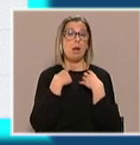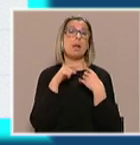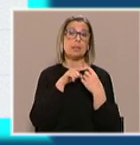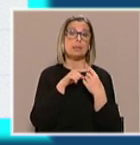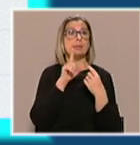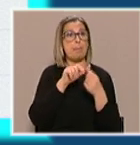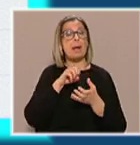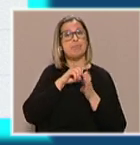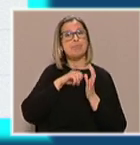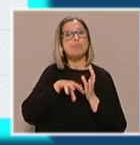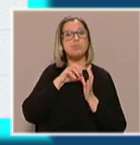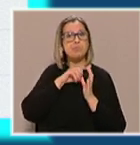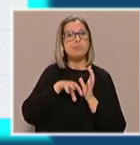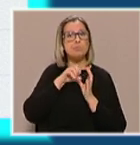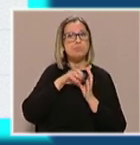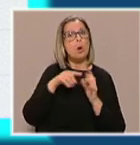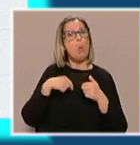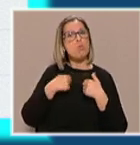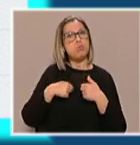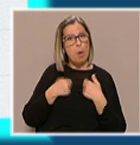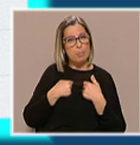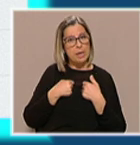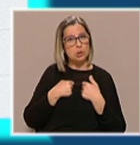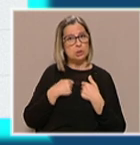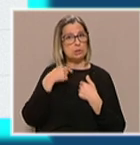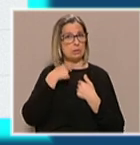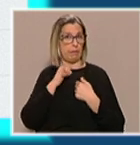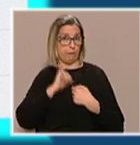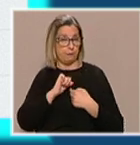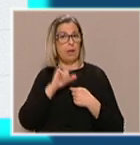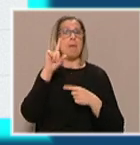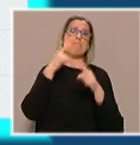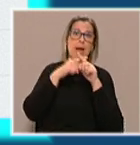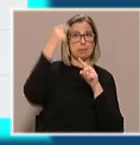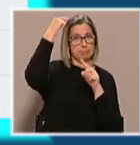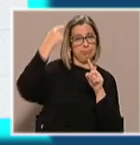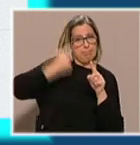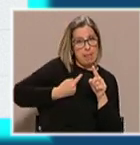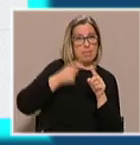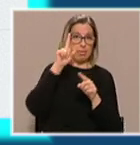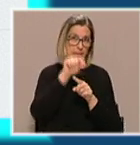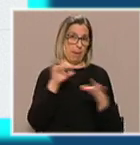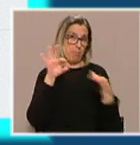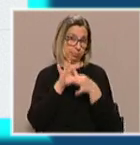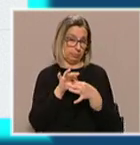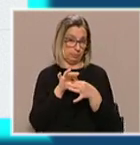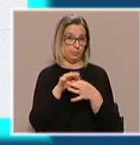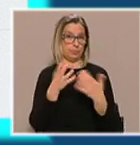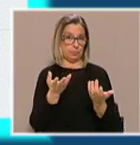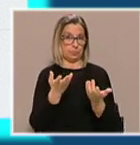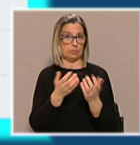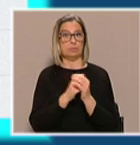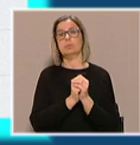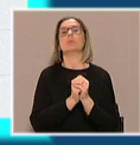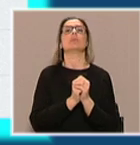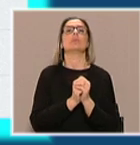secreta também ela as suas próprias hormonas. Não vamos agora especificar, porque vamos resolver uns exercícios